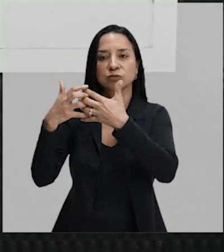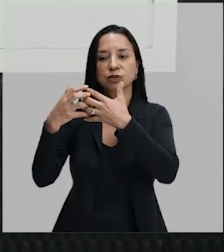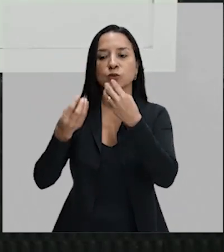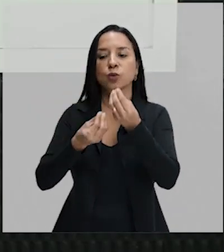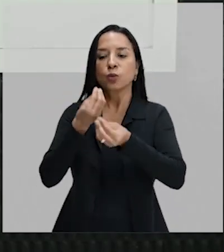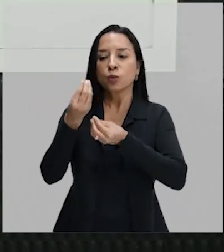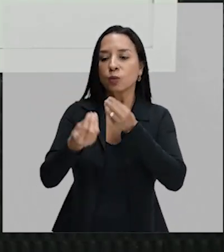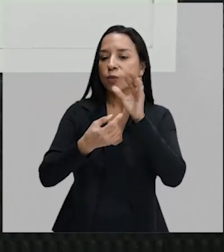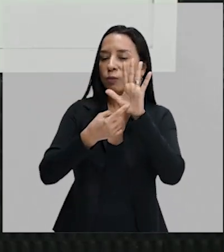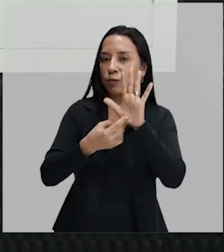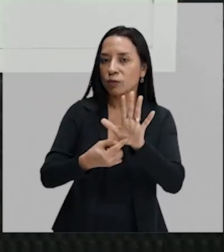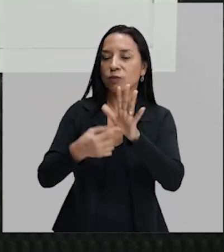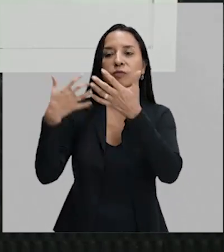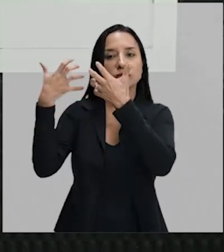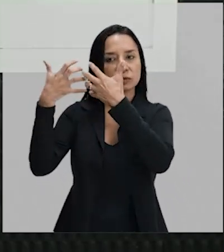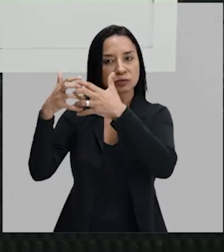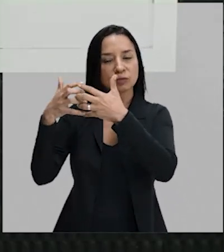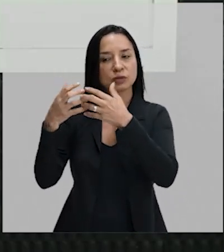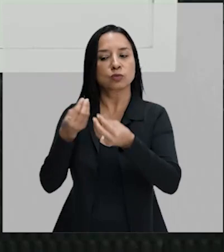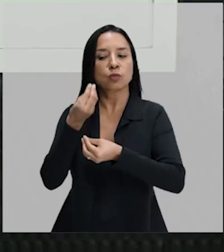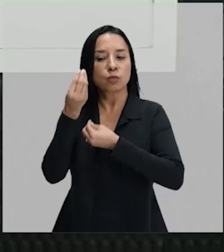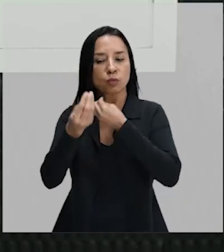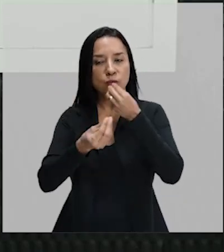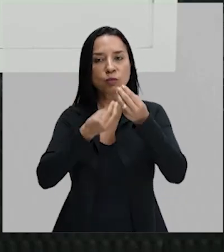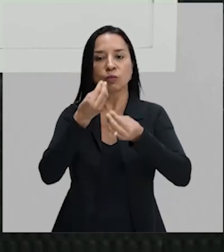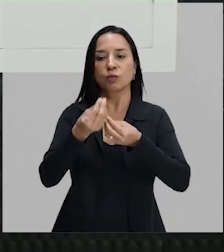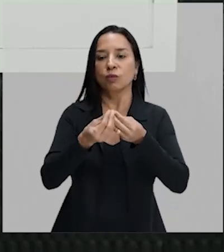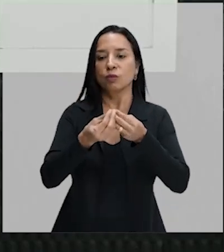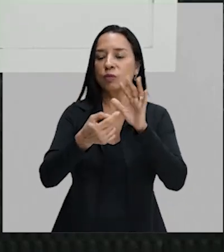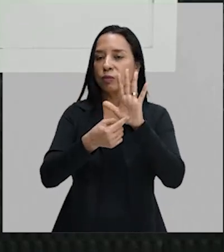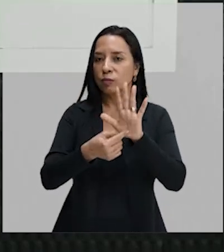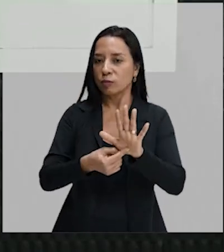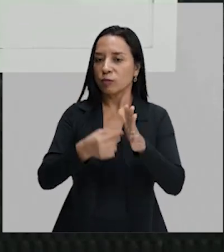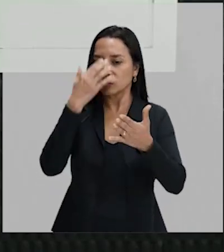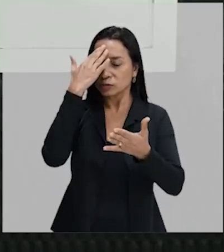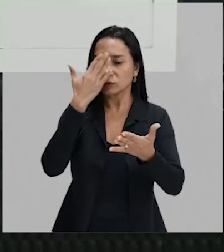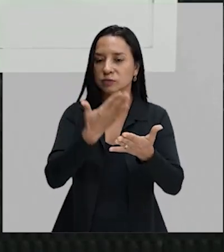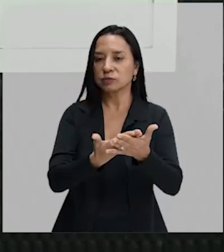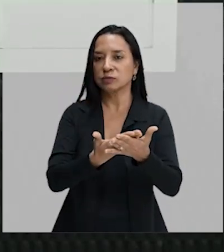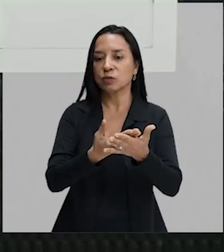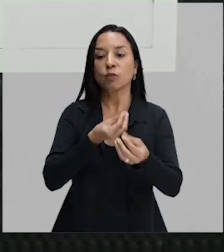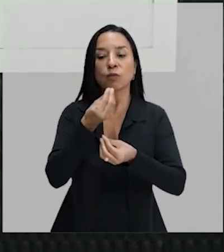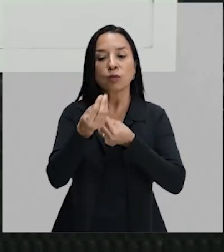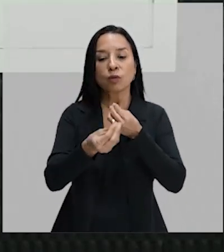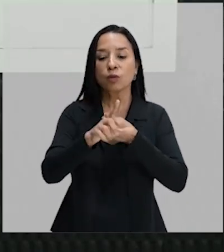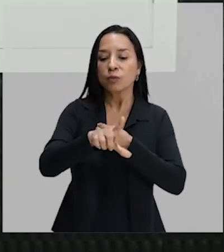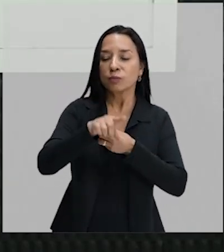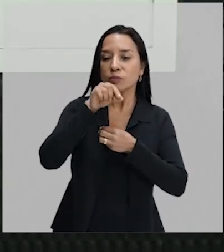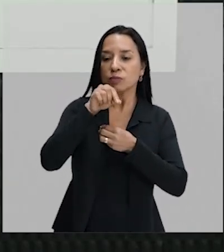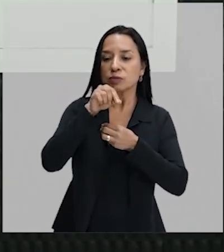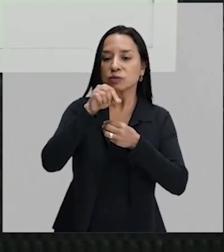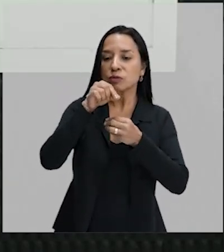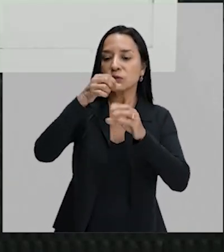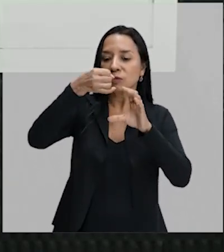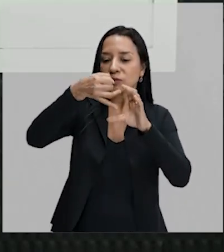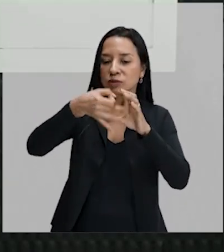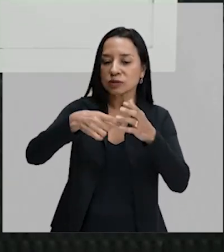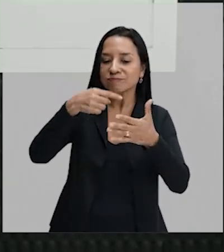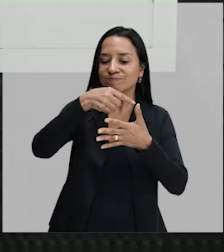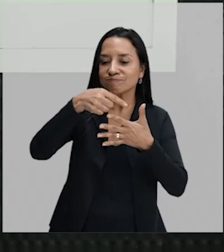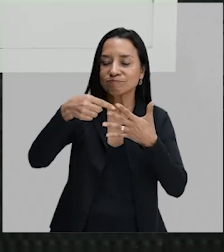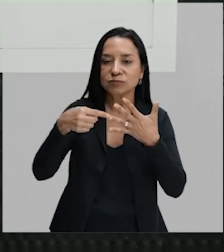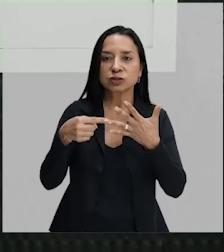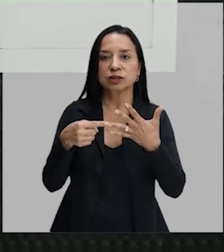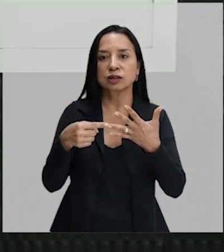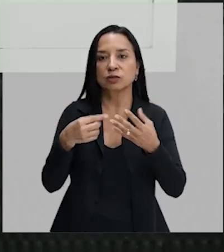conhecimento. Como é que eu dou confiabilidade a isso? Como é que eu estabeleço critérios e como é que eu crio, na verdade,